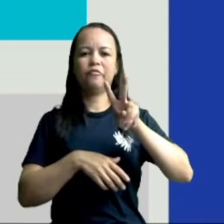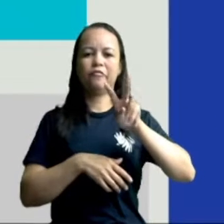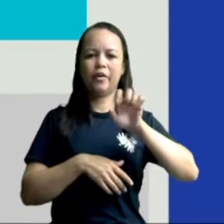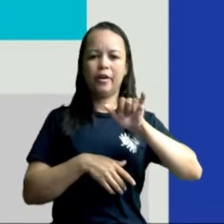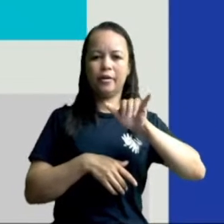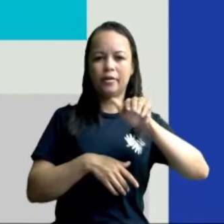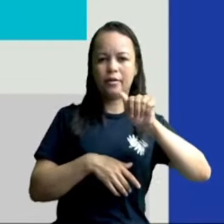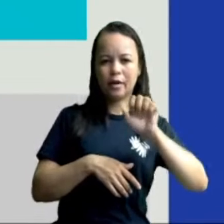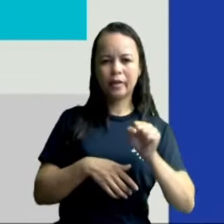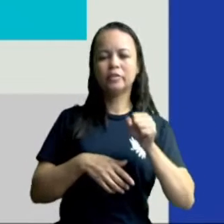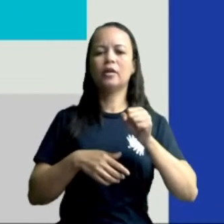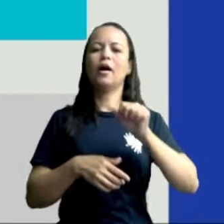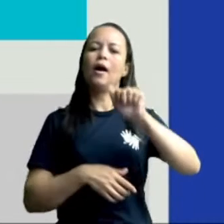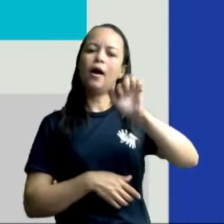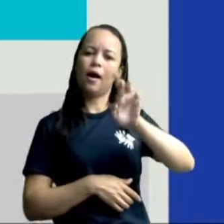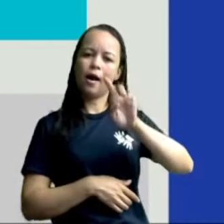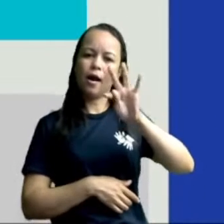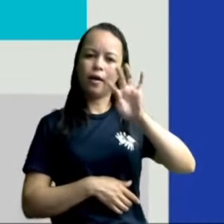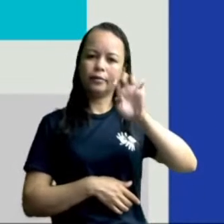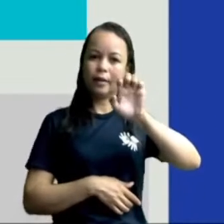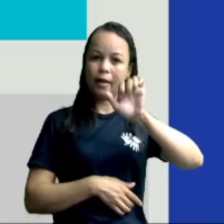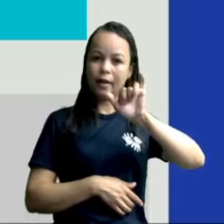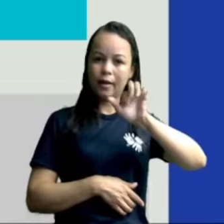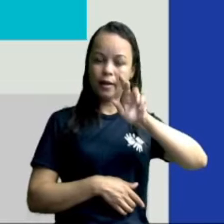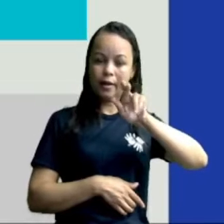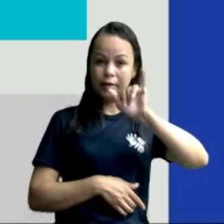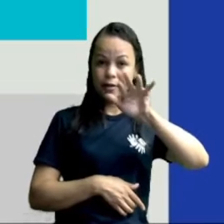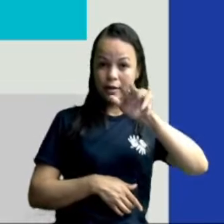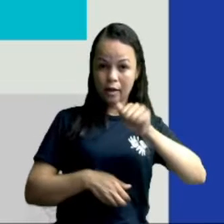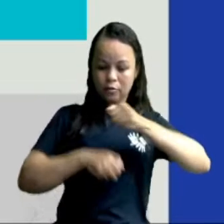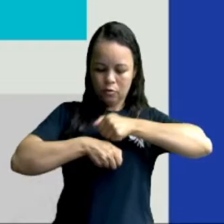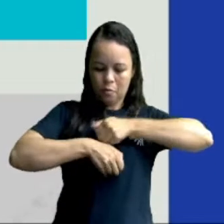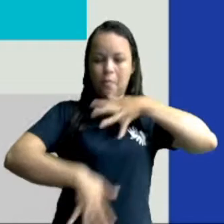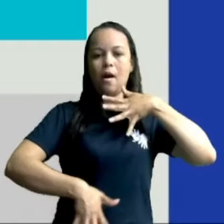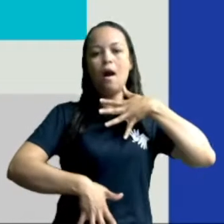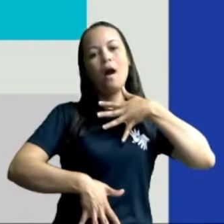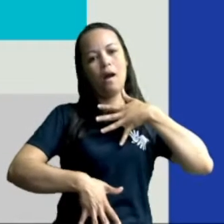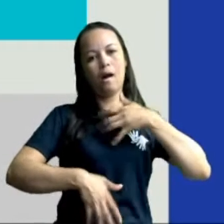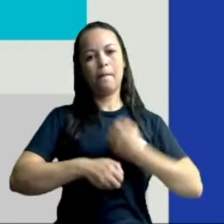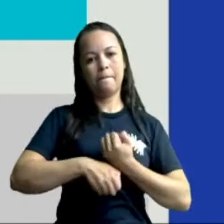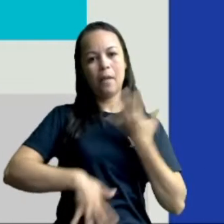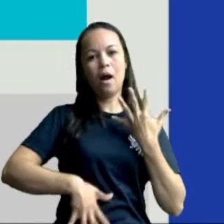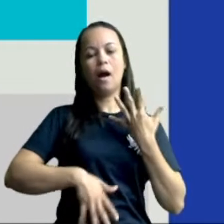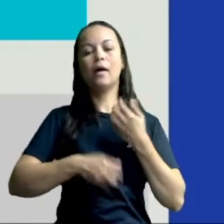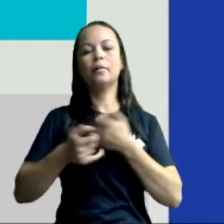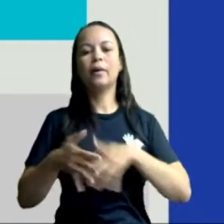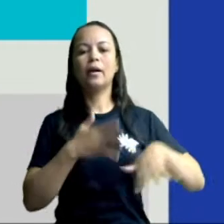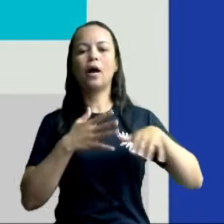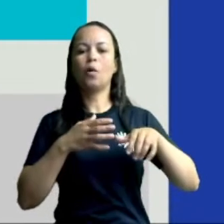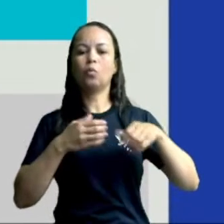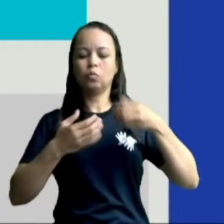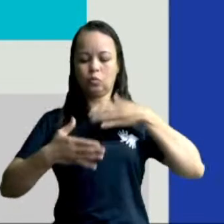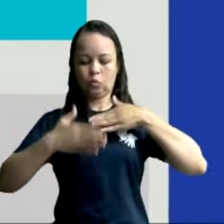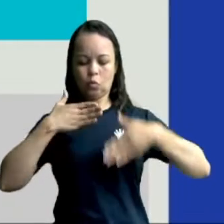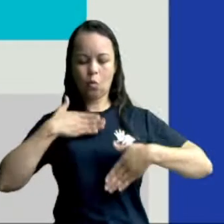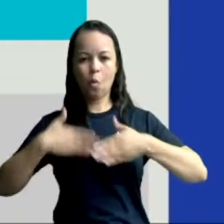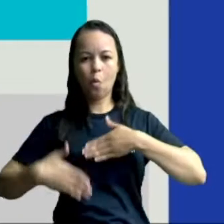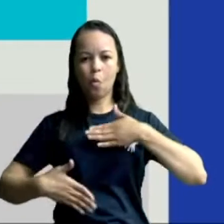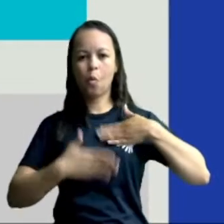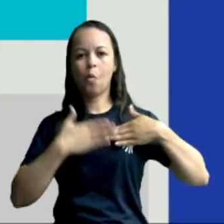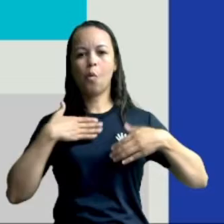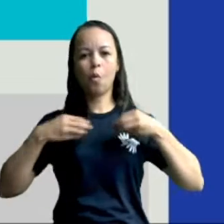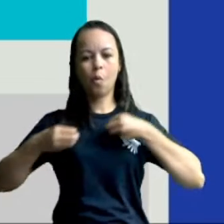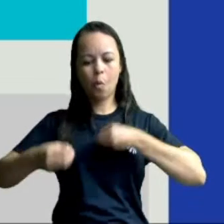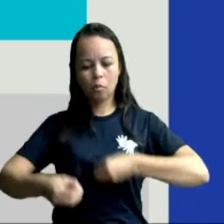função, as artérias, que têm essa função, os arteríolos, que têm uma função singular para esse transporte que a gente falou